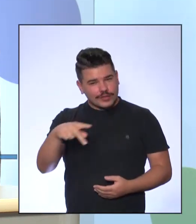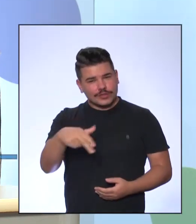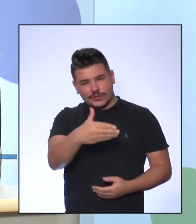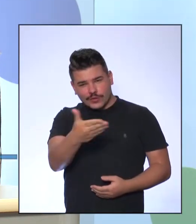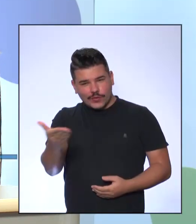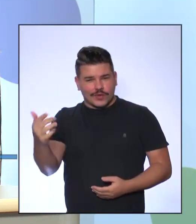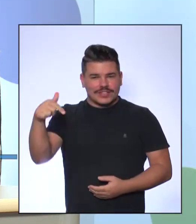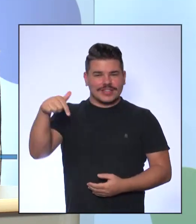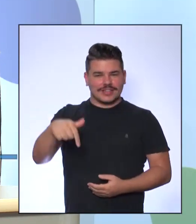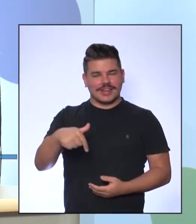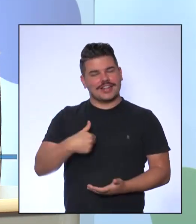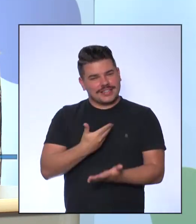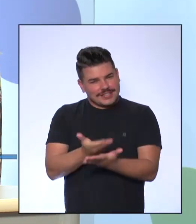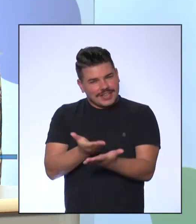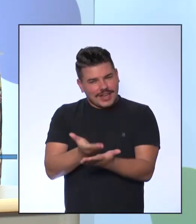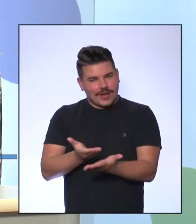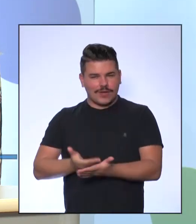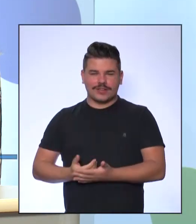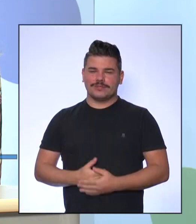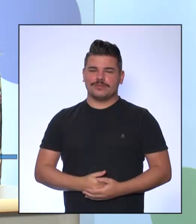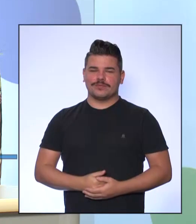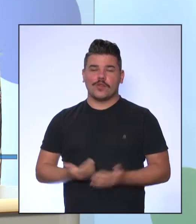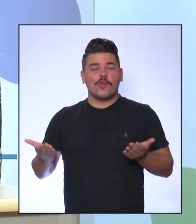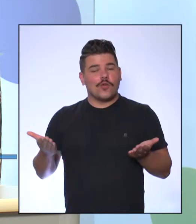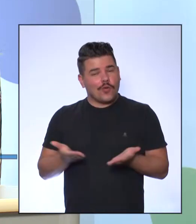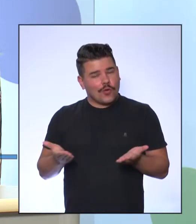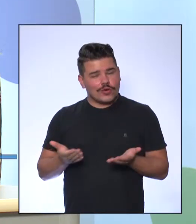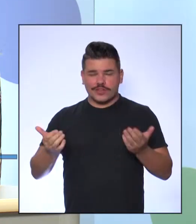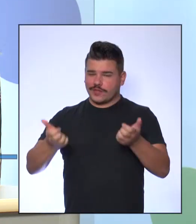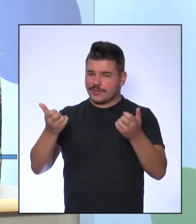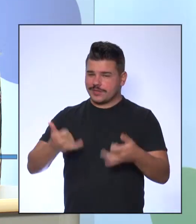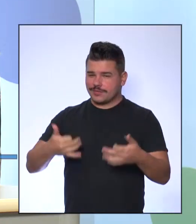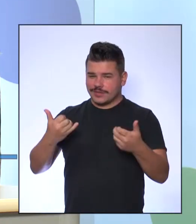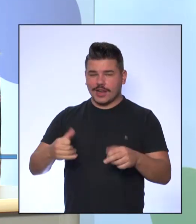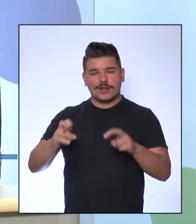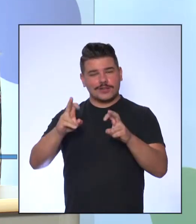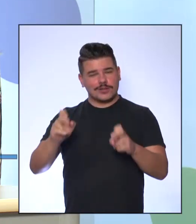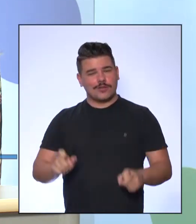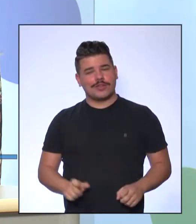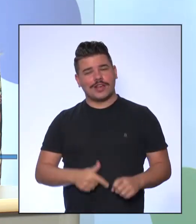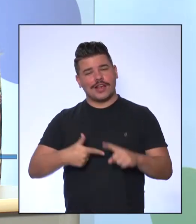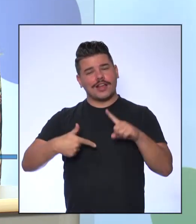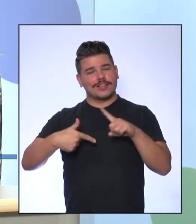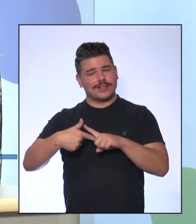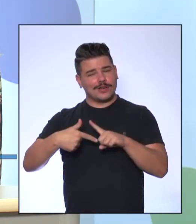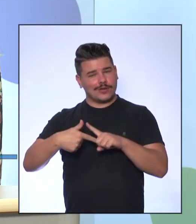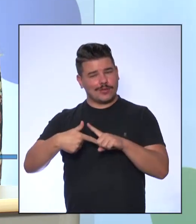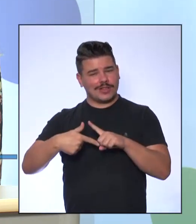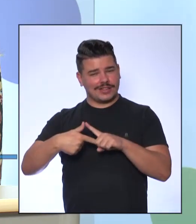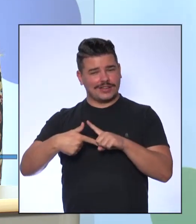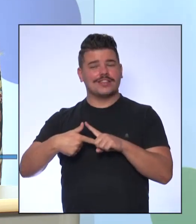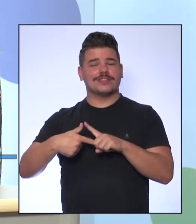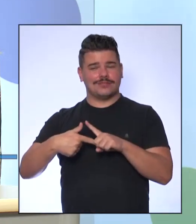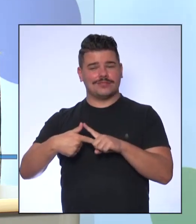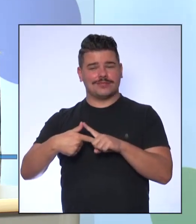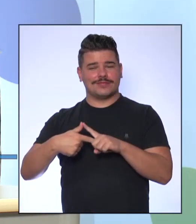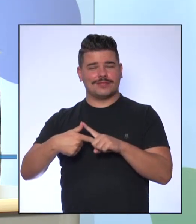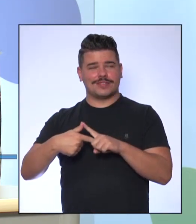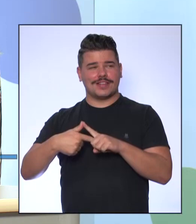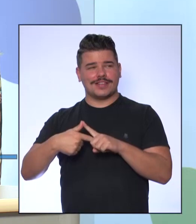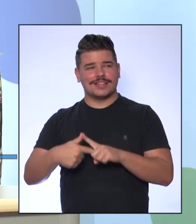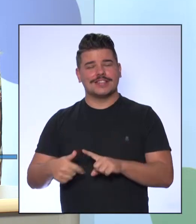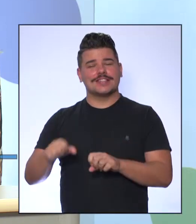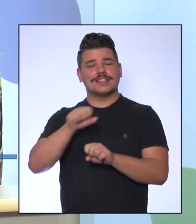nessa aula. Hoje nós vamos falar sobre trigonometria no triângulo retângulo, seno, cosseno e tangente. O meu